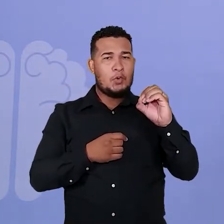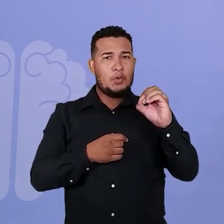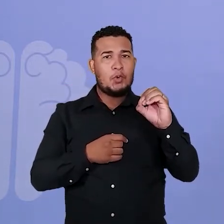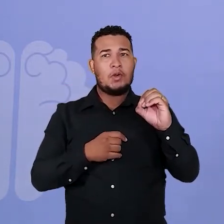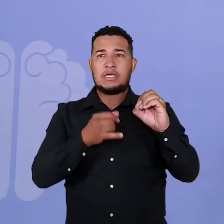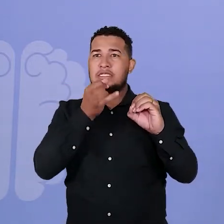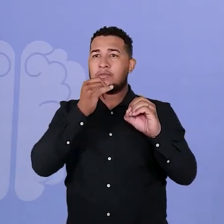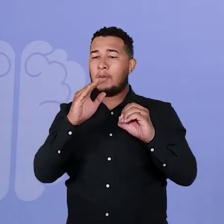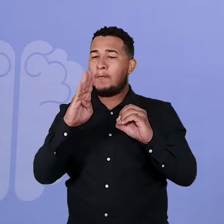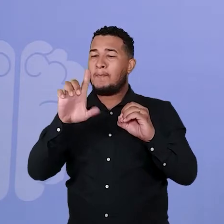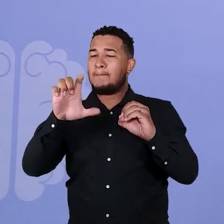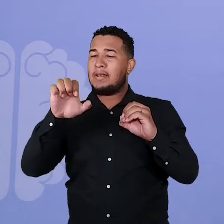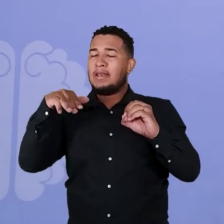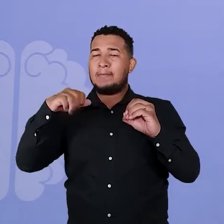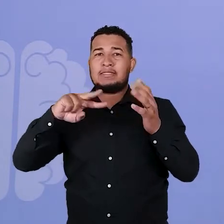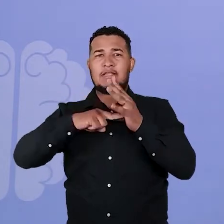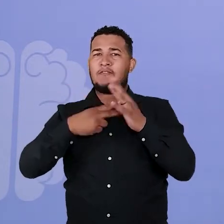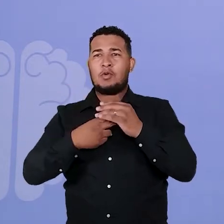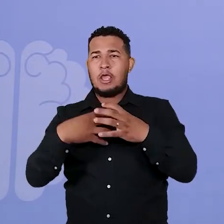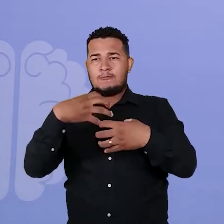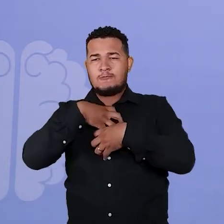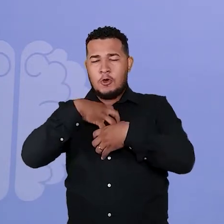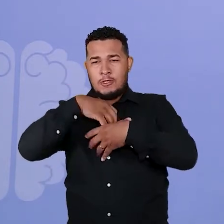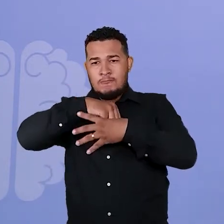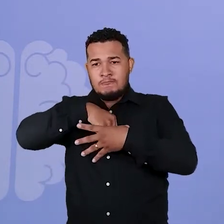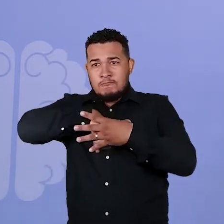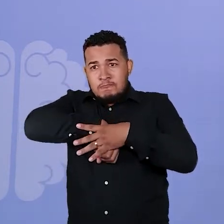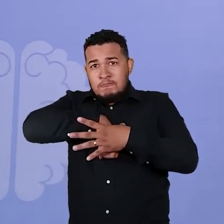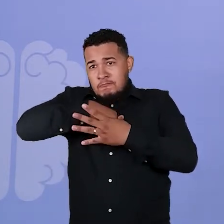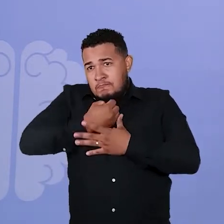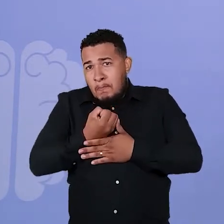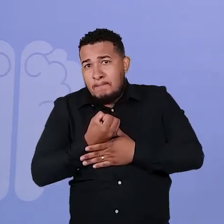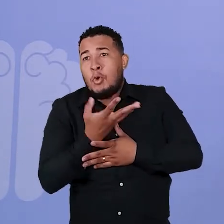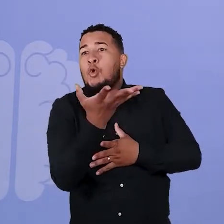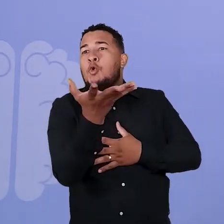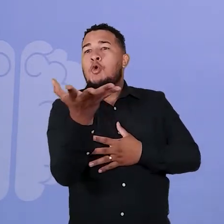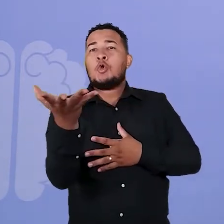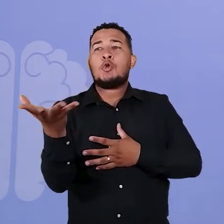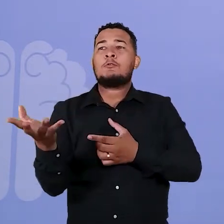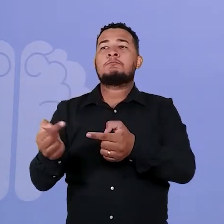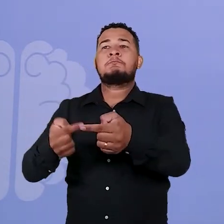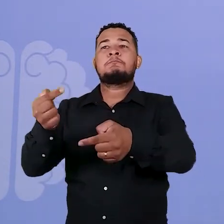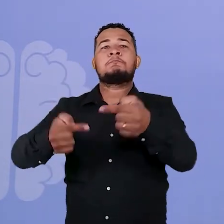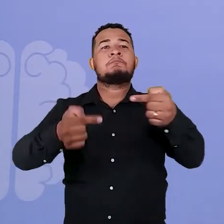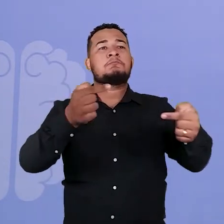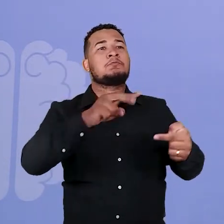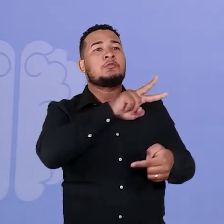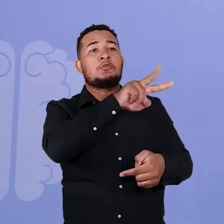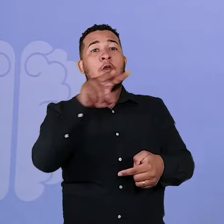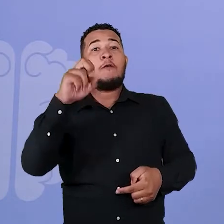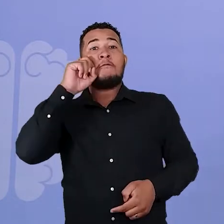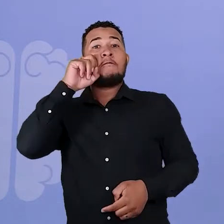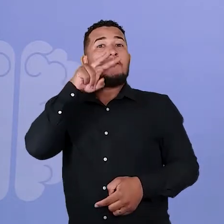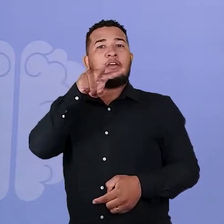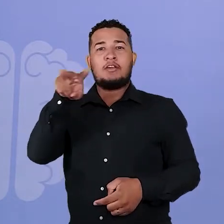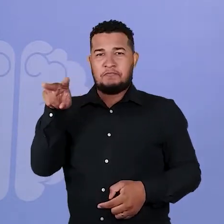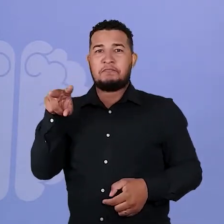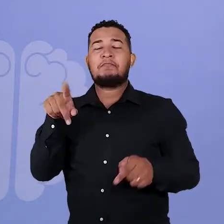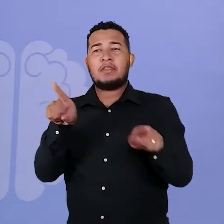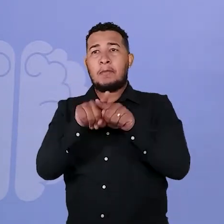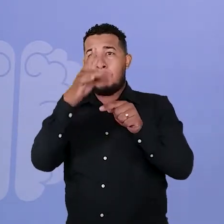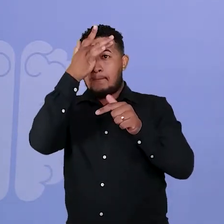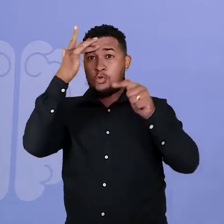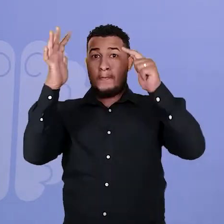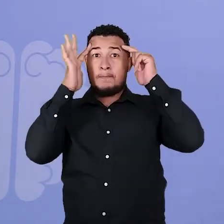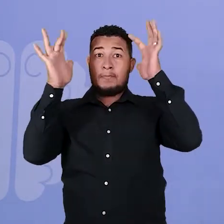Problema é uma coisa que você joga para fora. É uma coisa que você coloca no meio da roda para todo mundo